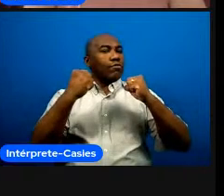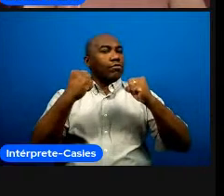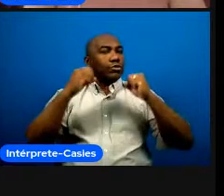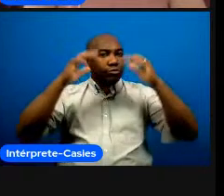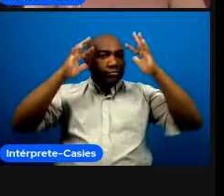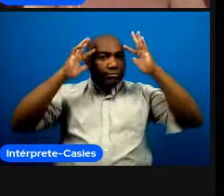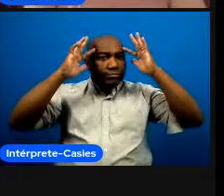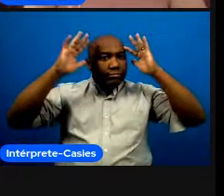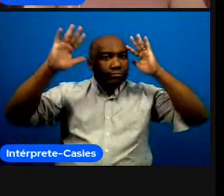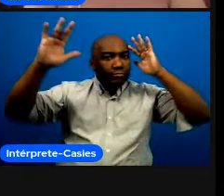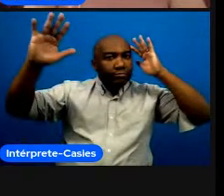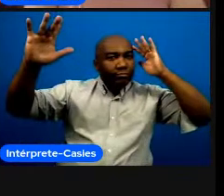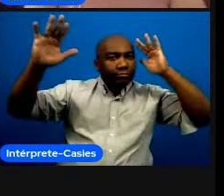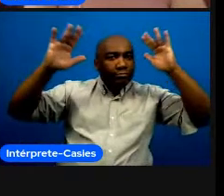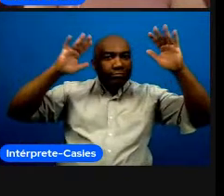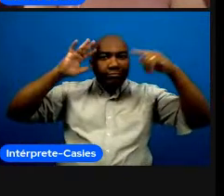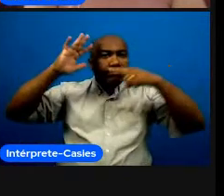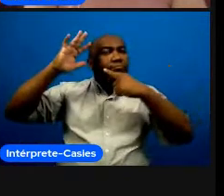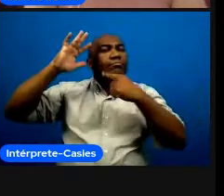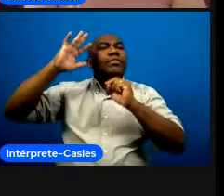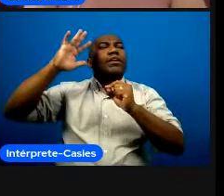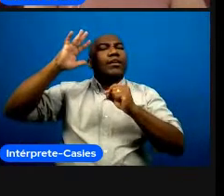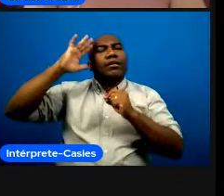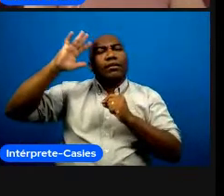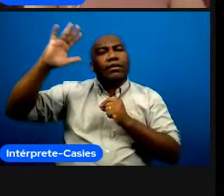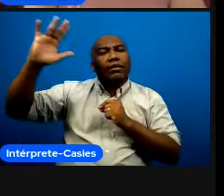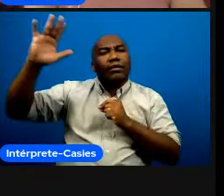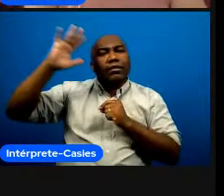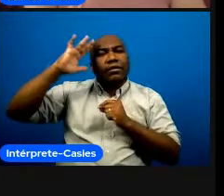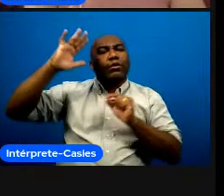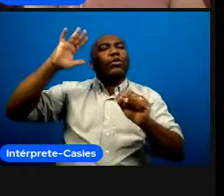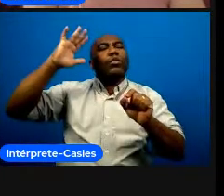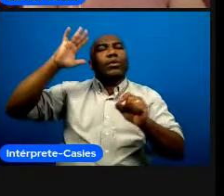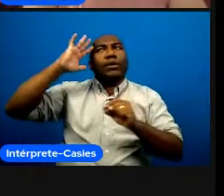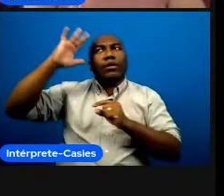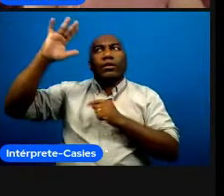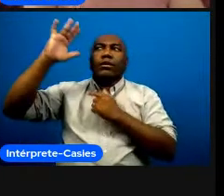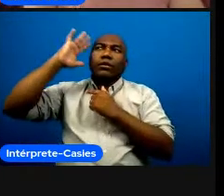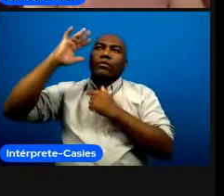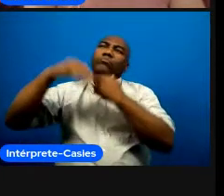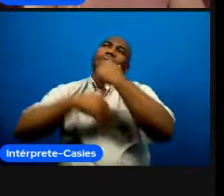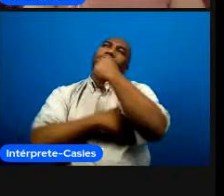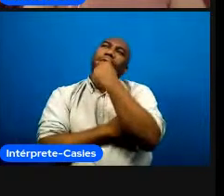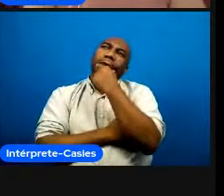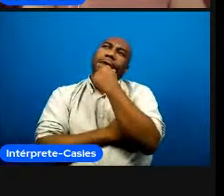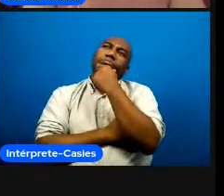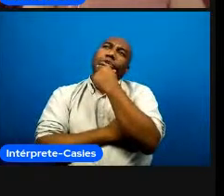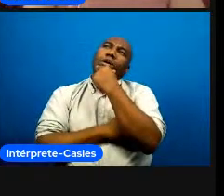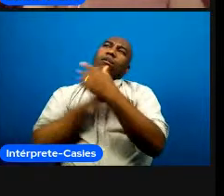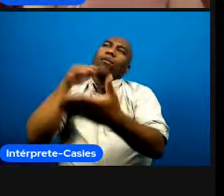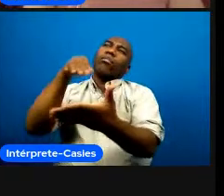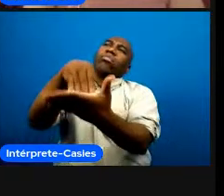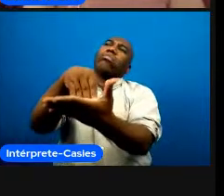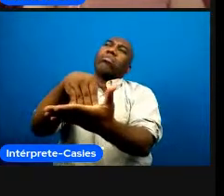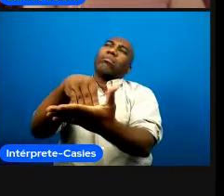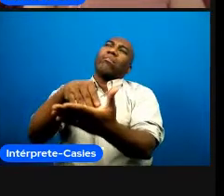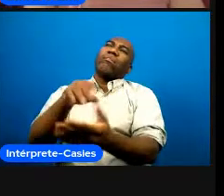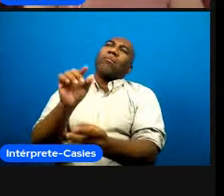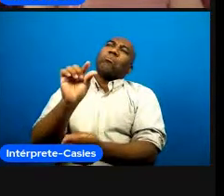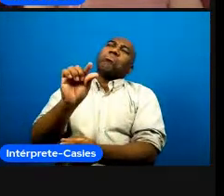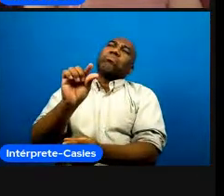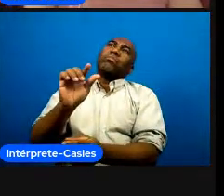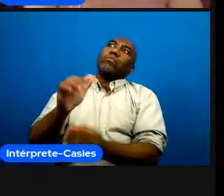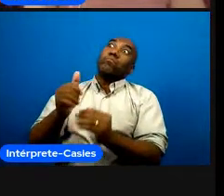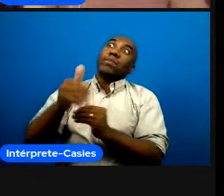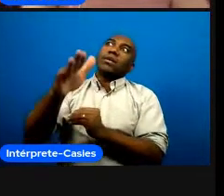diferente o que eu quero continuar fazendo o que eu descobri que eu não sabia e que eu quero saber mais onde que eu posso buscar mais sobre isso